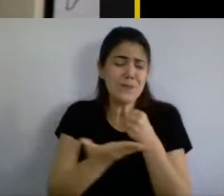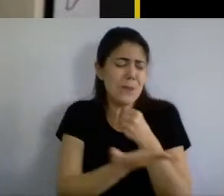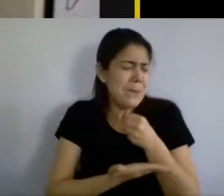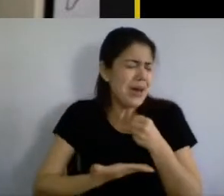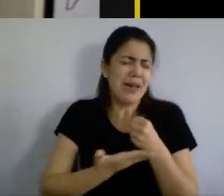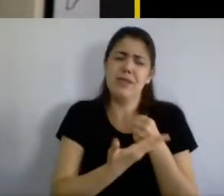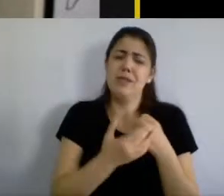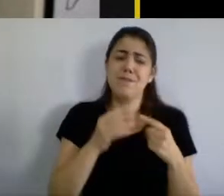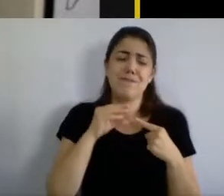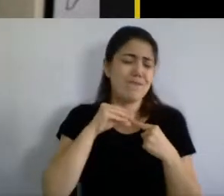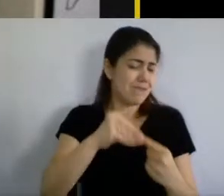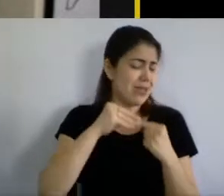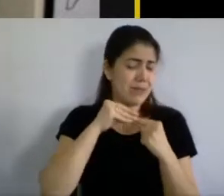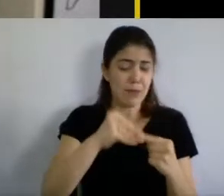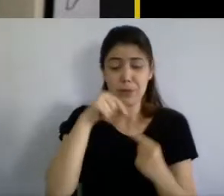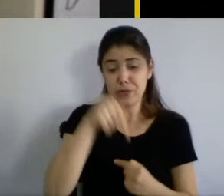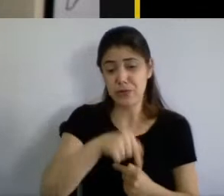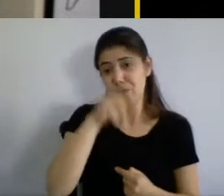nosso.